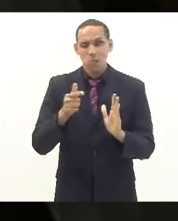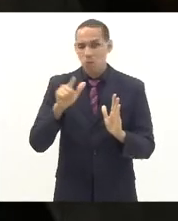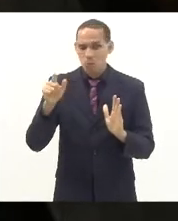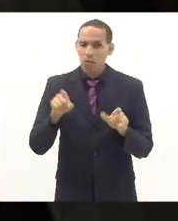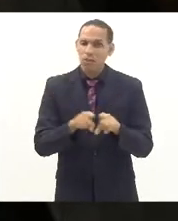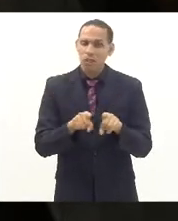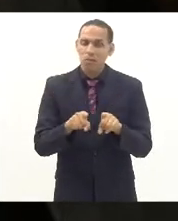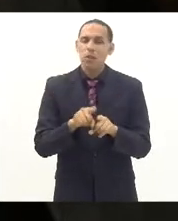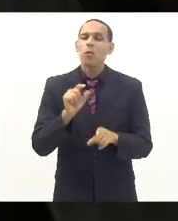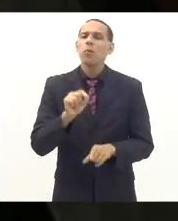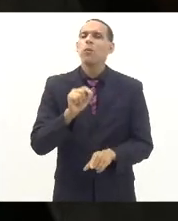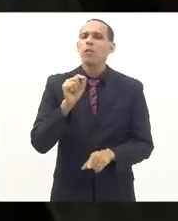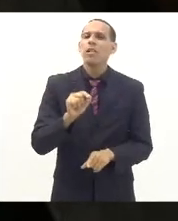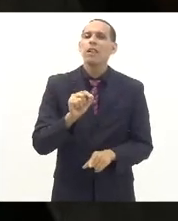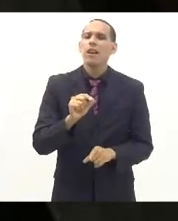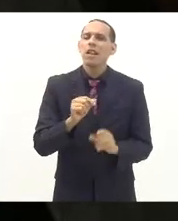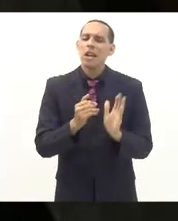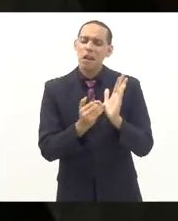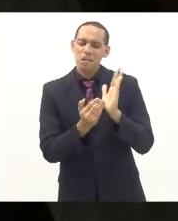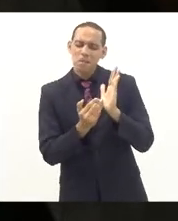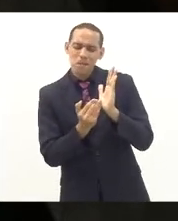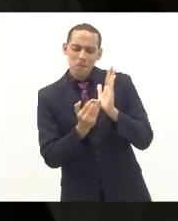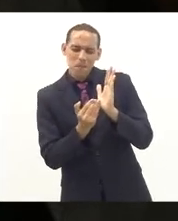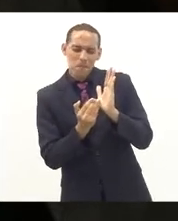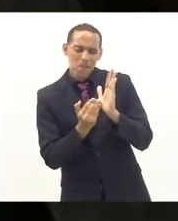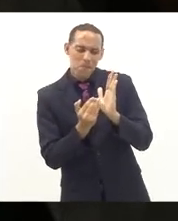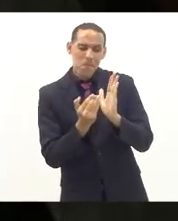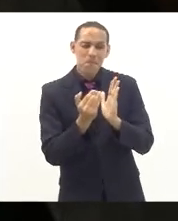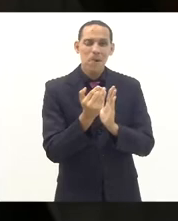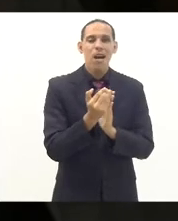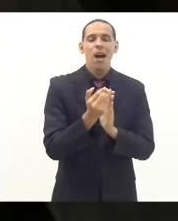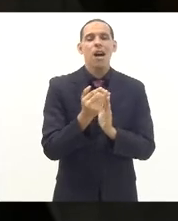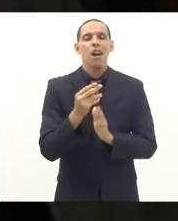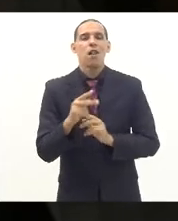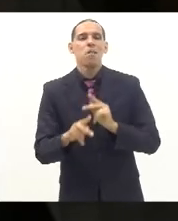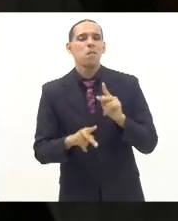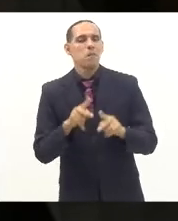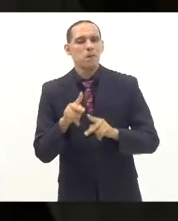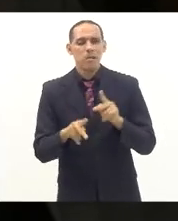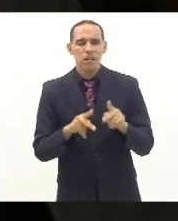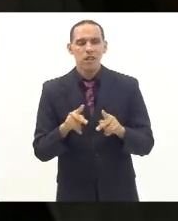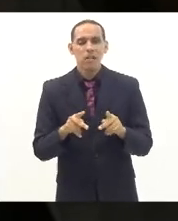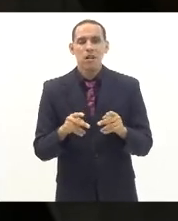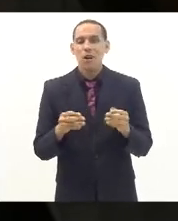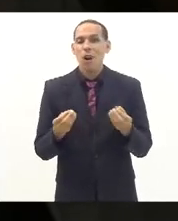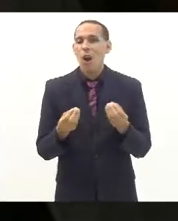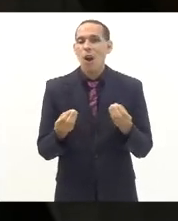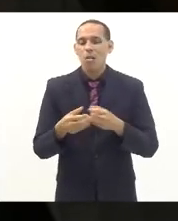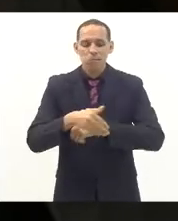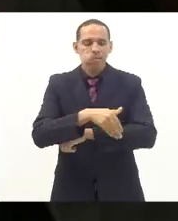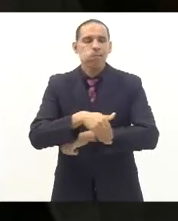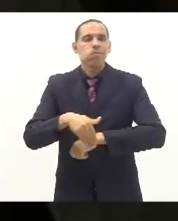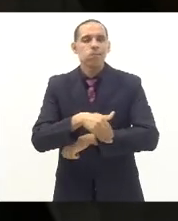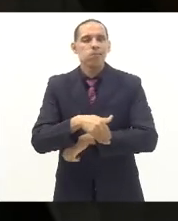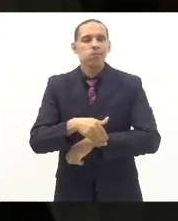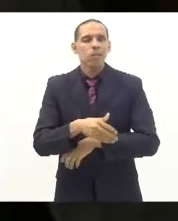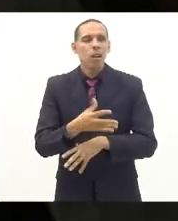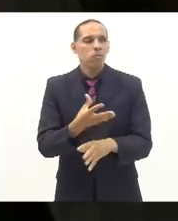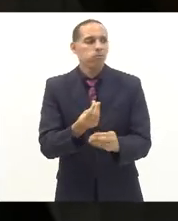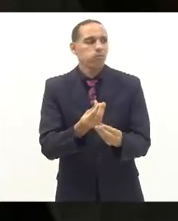citar o aumento vertiginoso da população em situação de rua